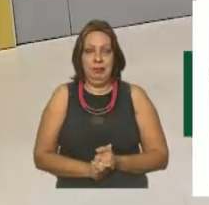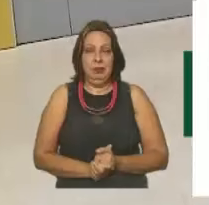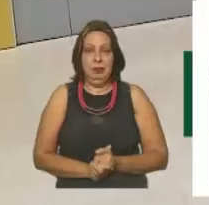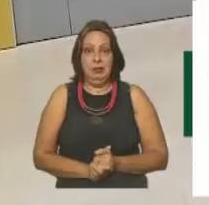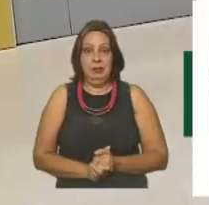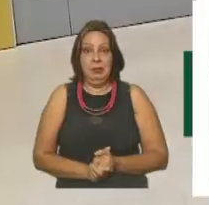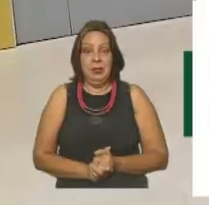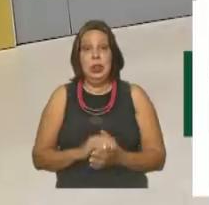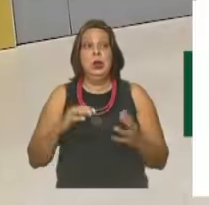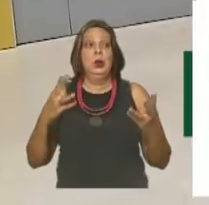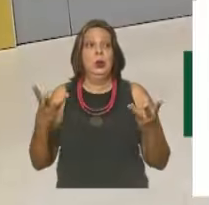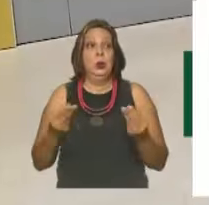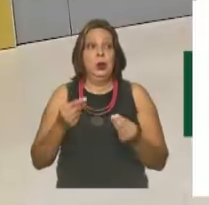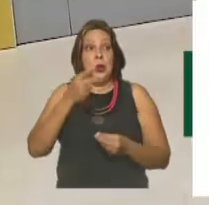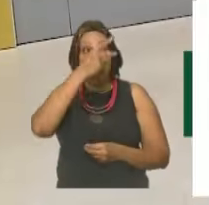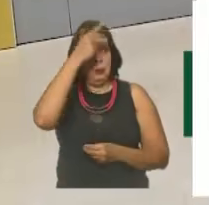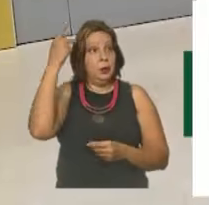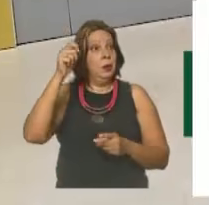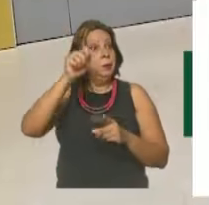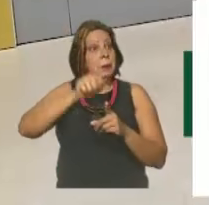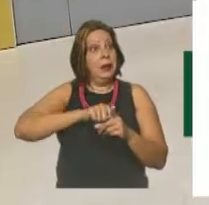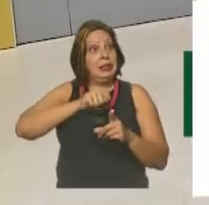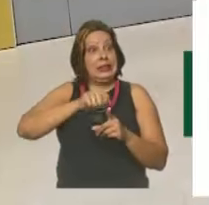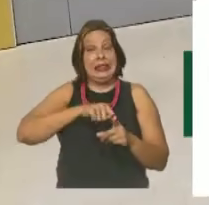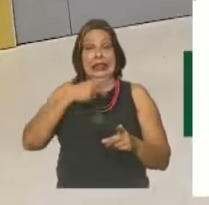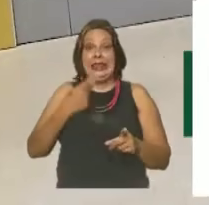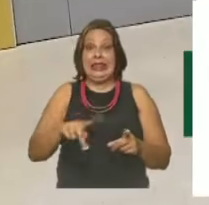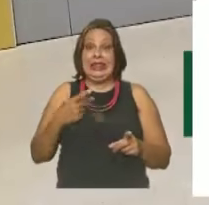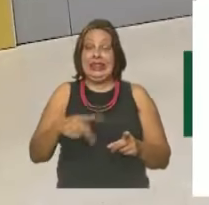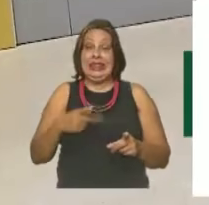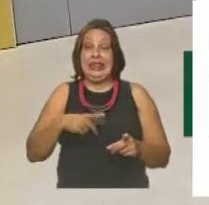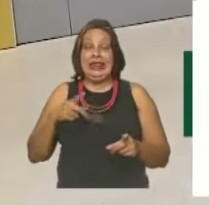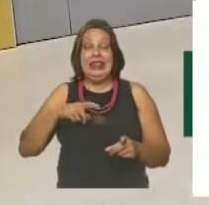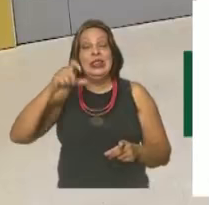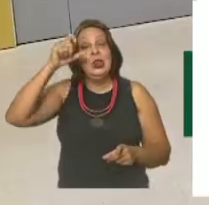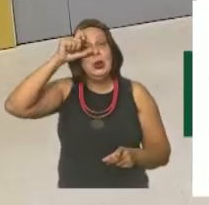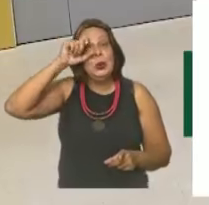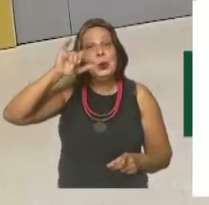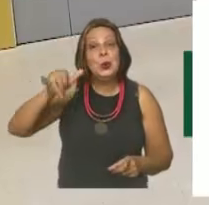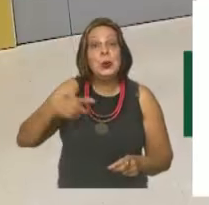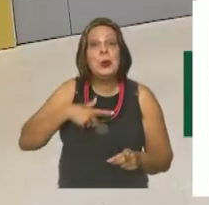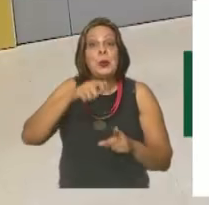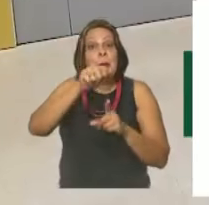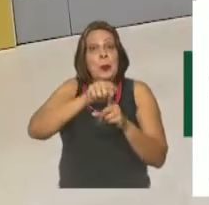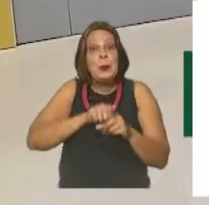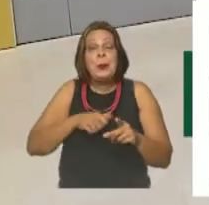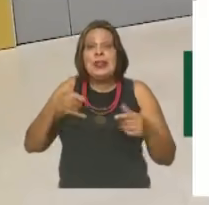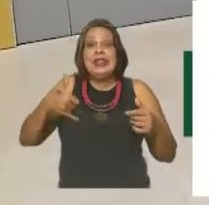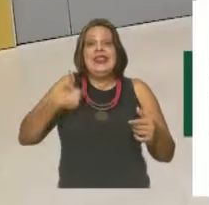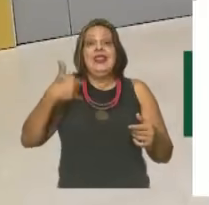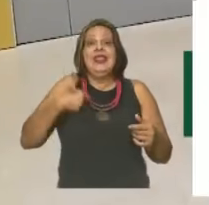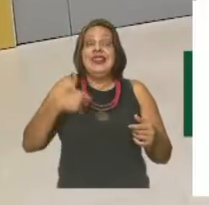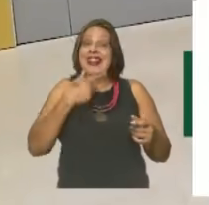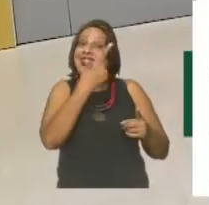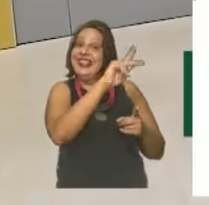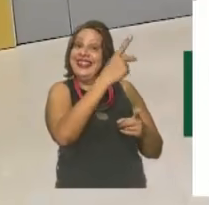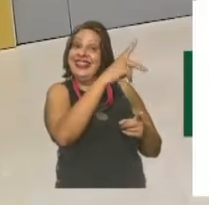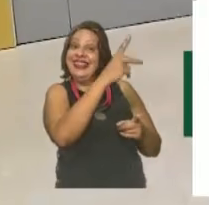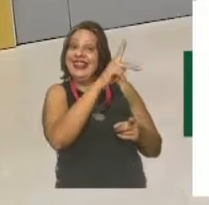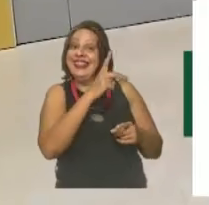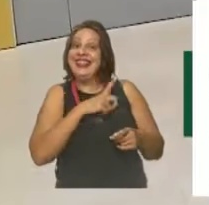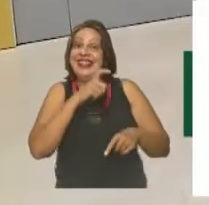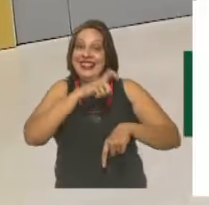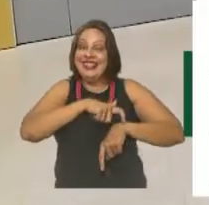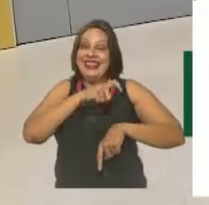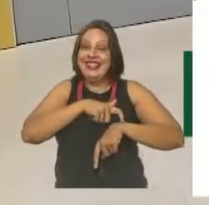aniversariantes do mês, né? Afinal de contas, é o meu mês. Ah, é, Júnior Verciani. Estamos começando